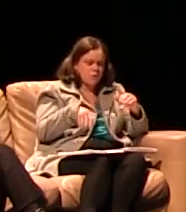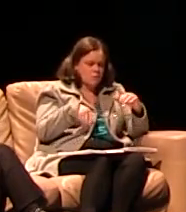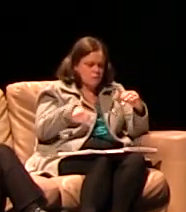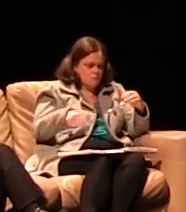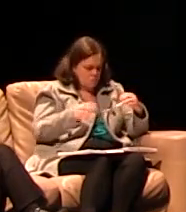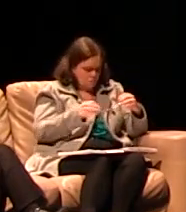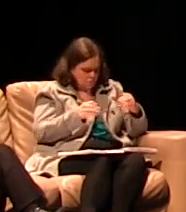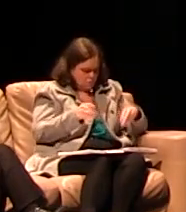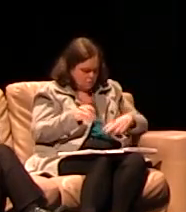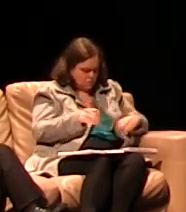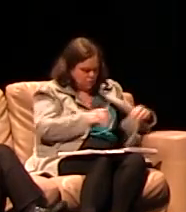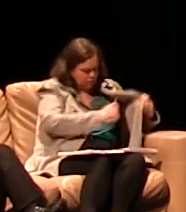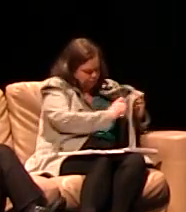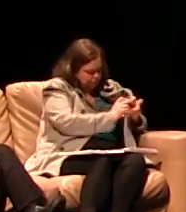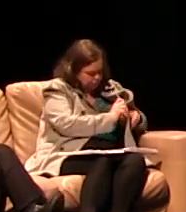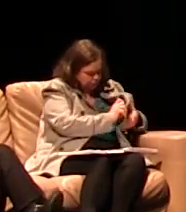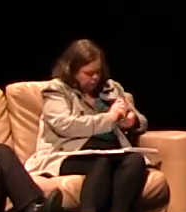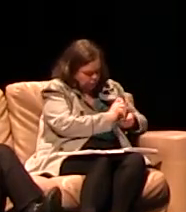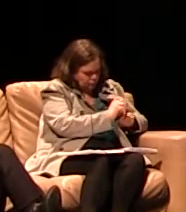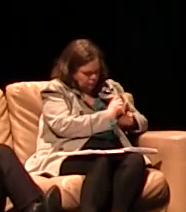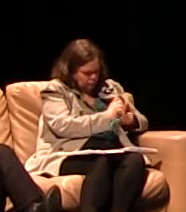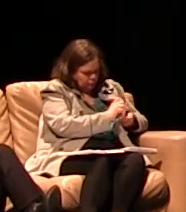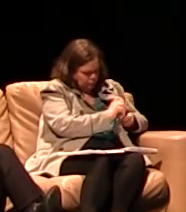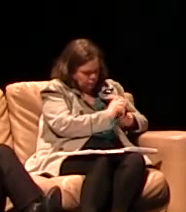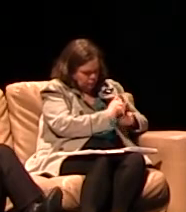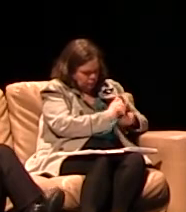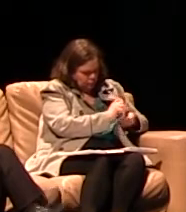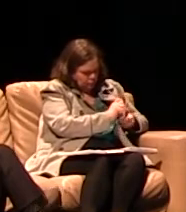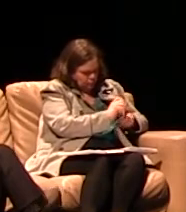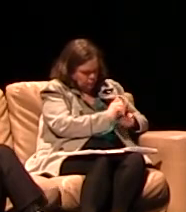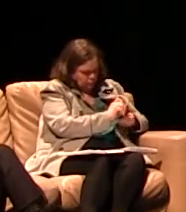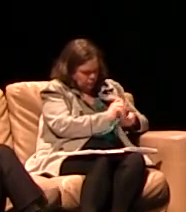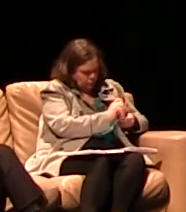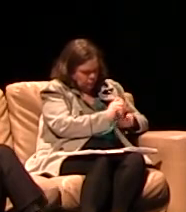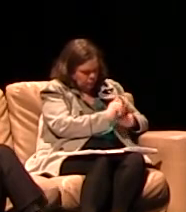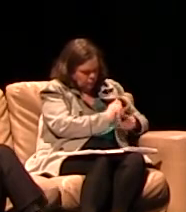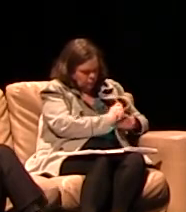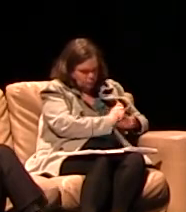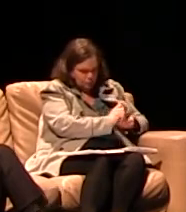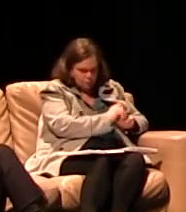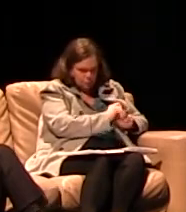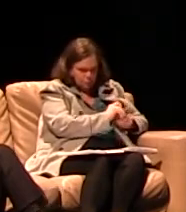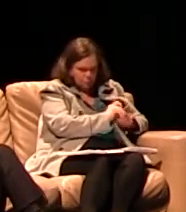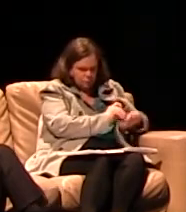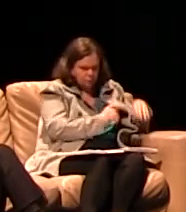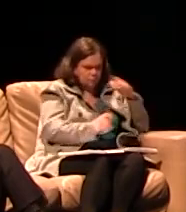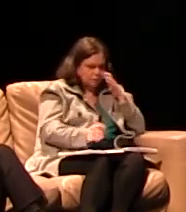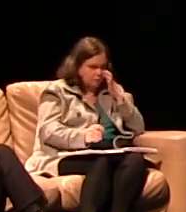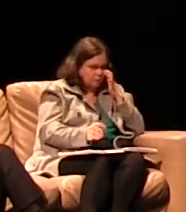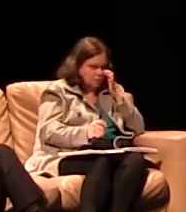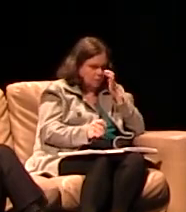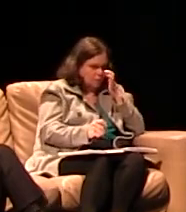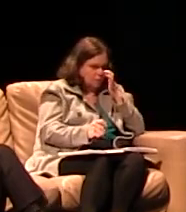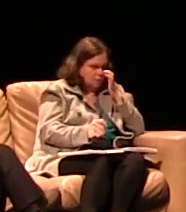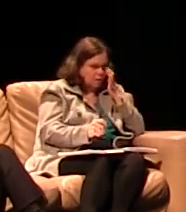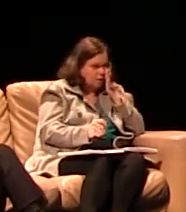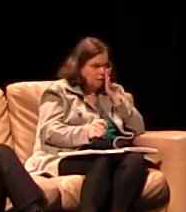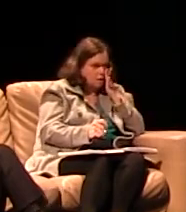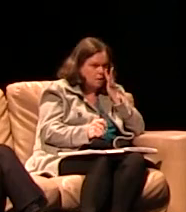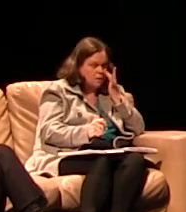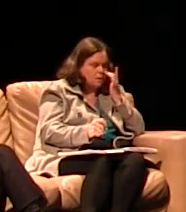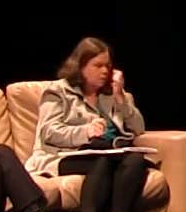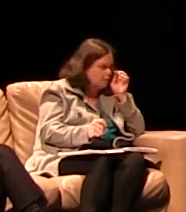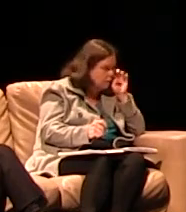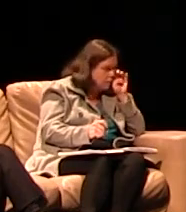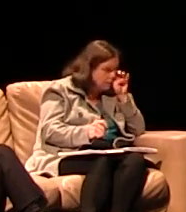todos os que falaram aqui reconheceram o mérito de vocês, né,